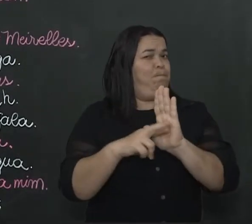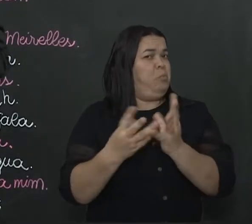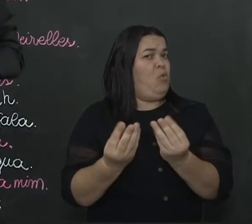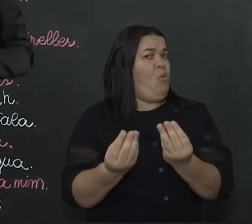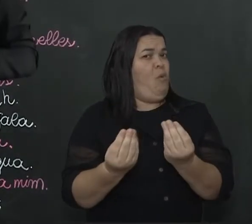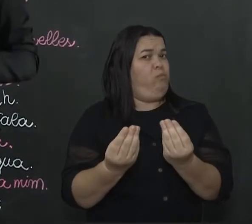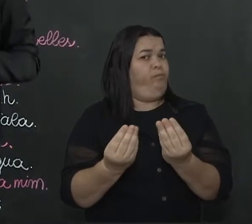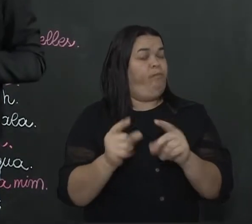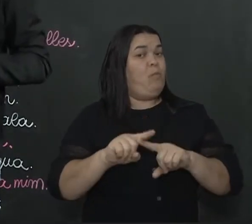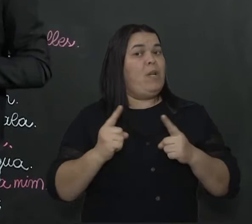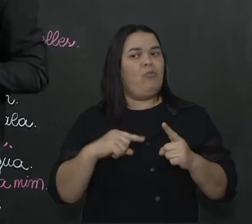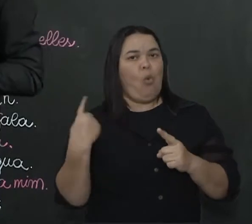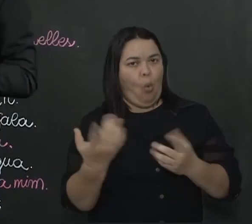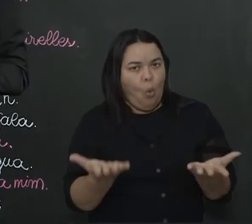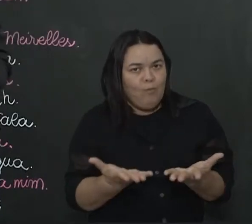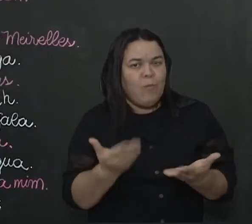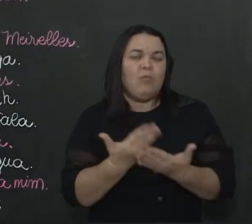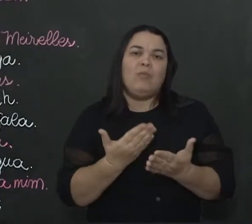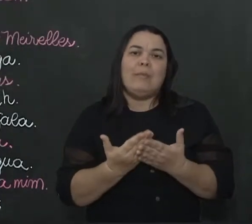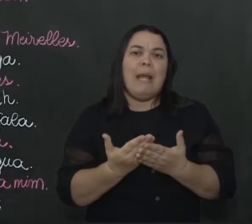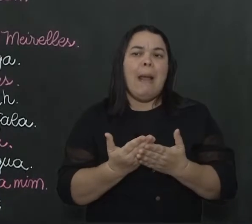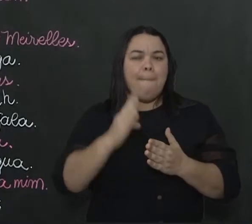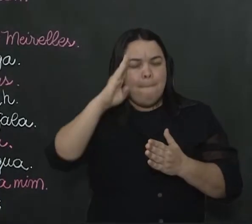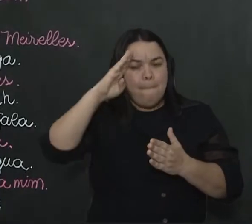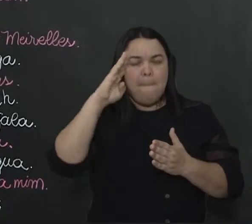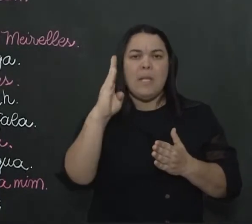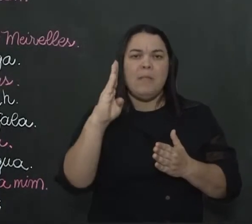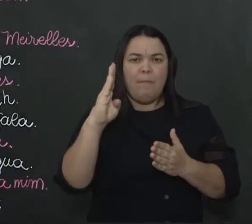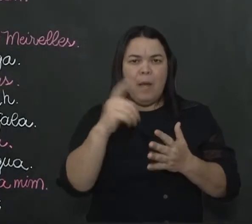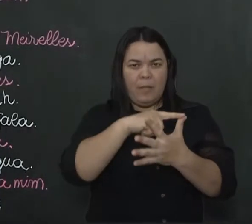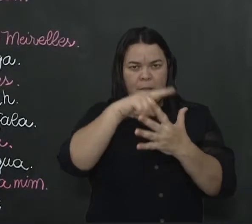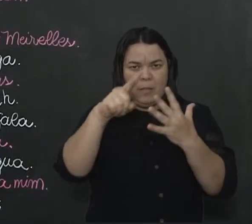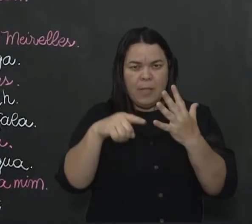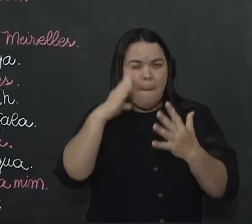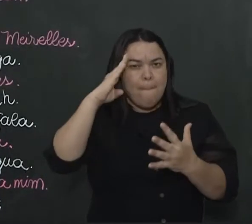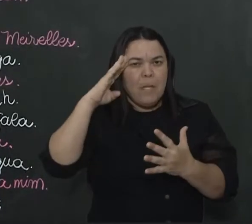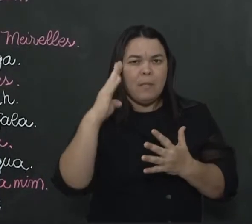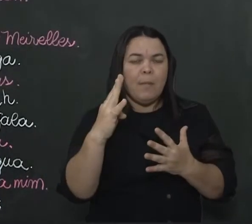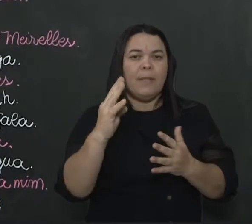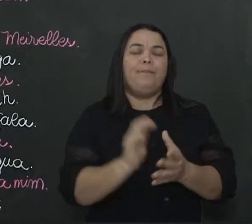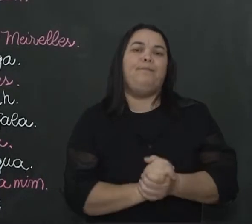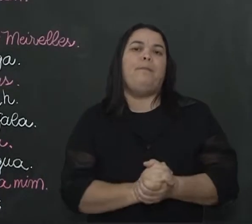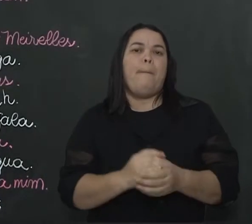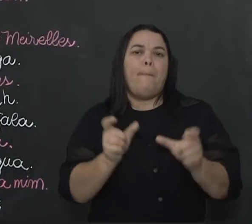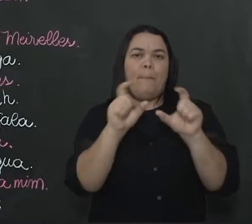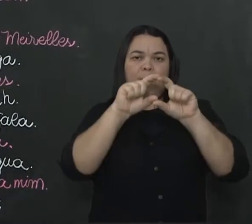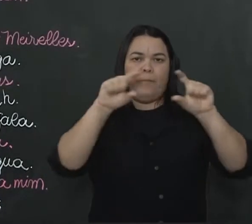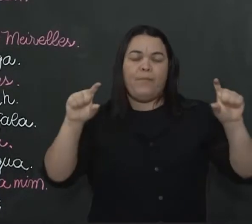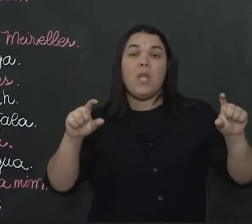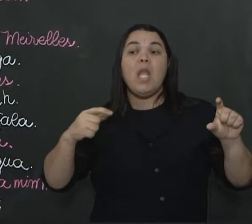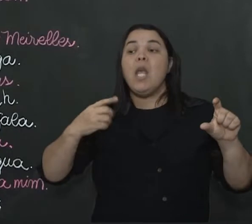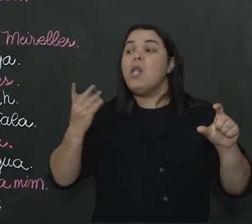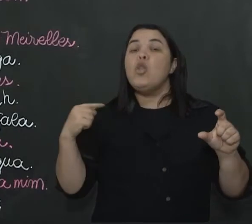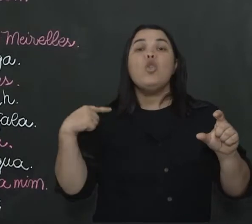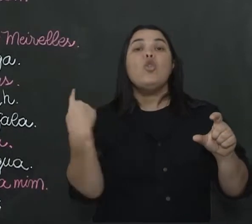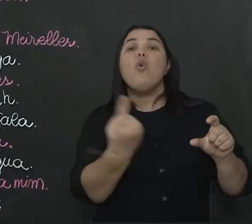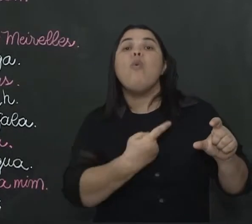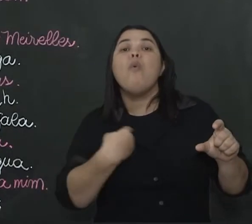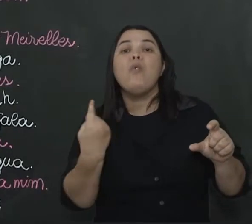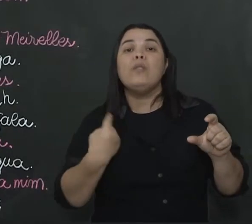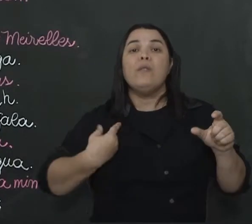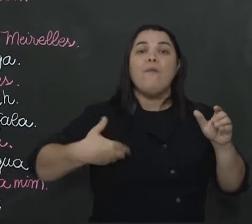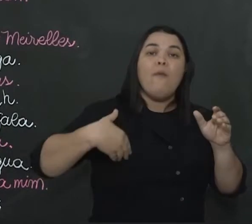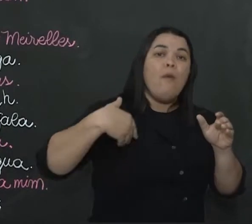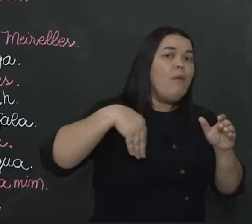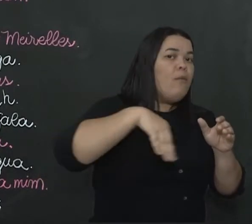as mais importantes, as mais comuns. Vamos observar aqui. Nós fomos à reunião para resolver o